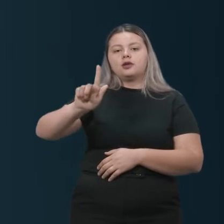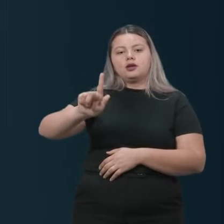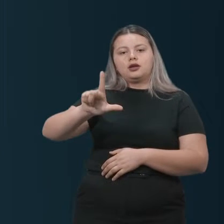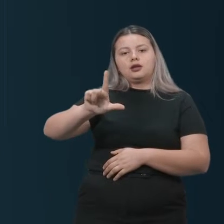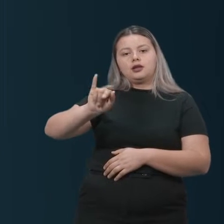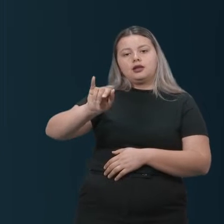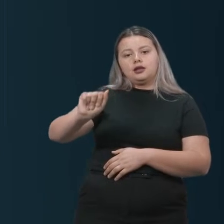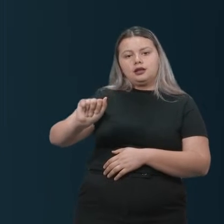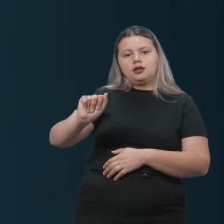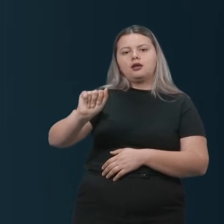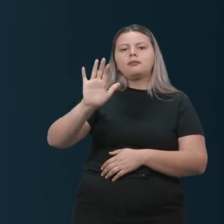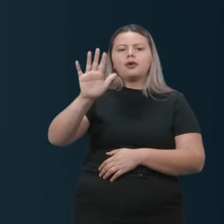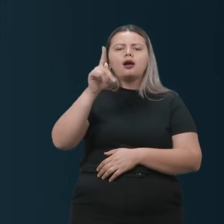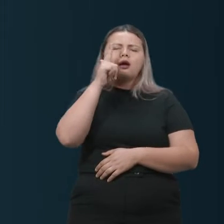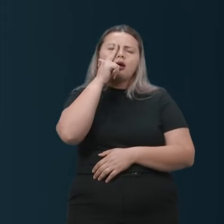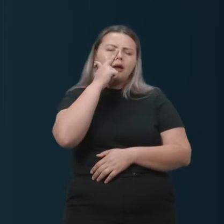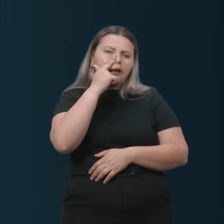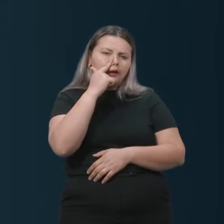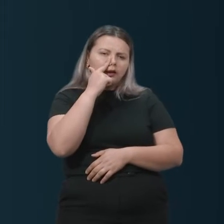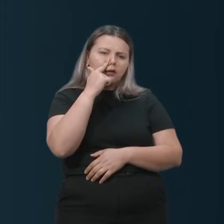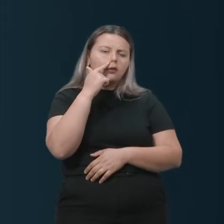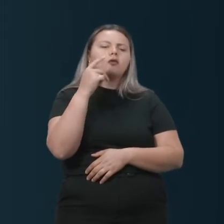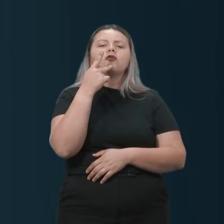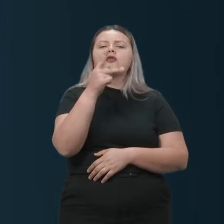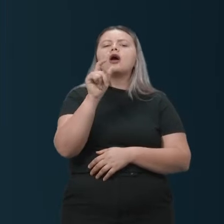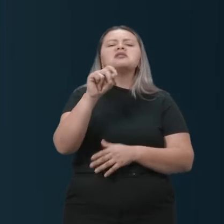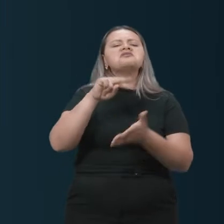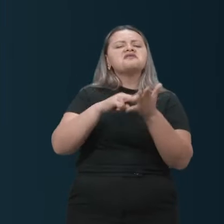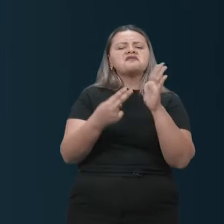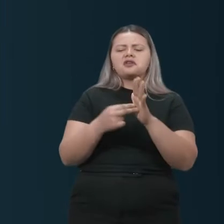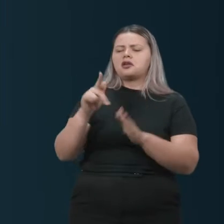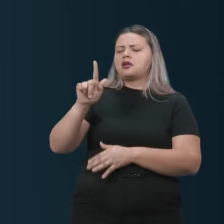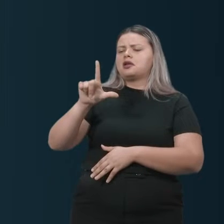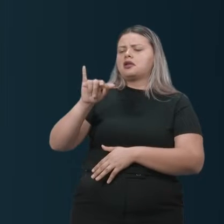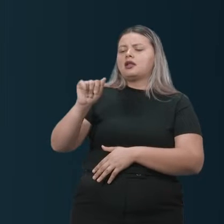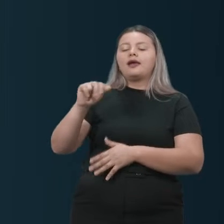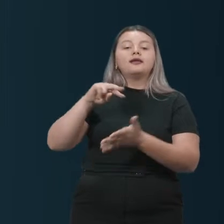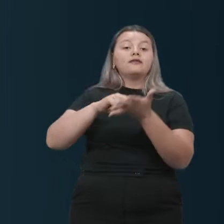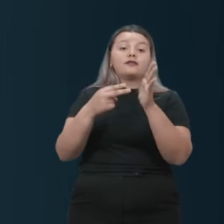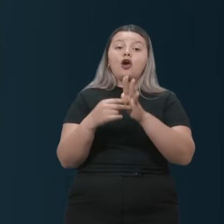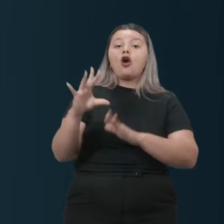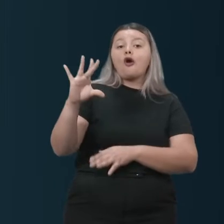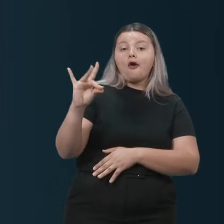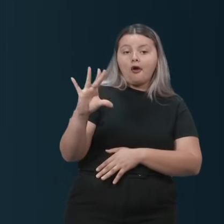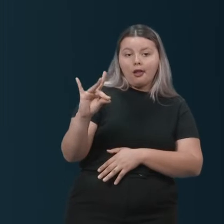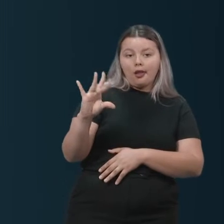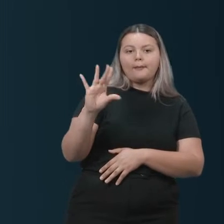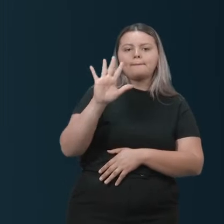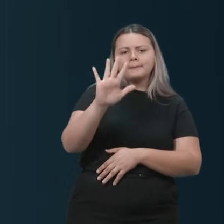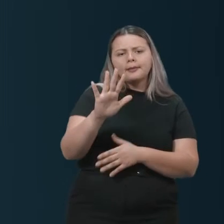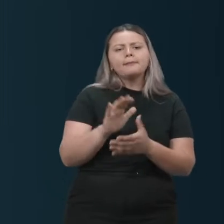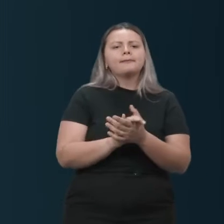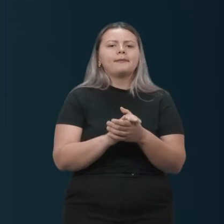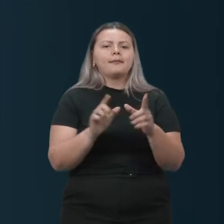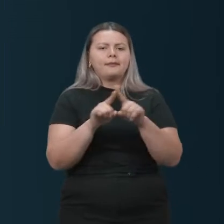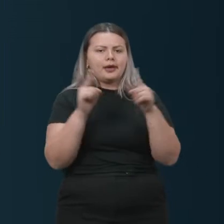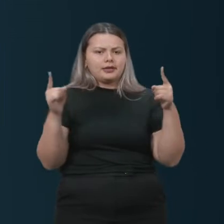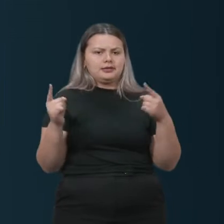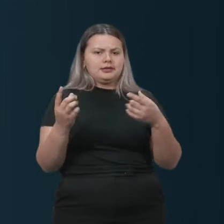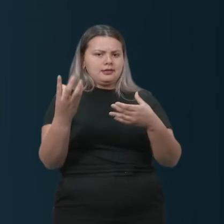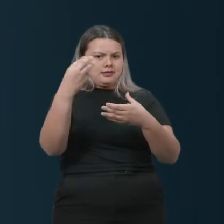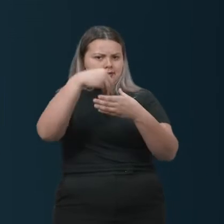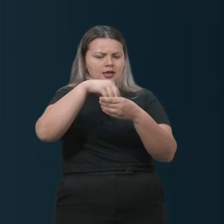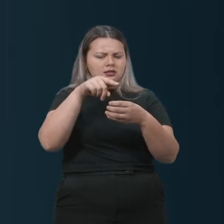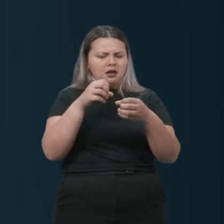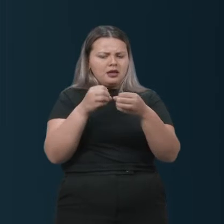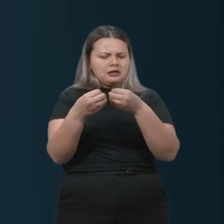da glia. Do grego, glia quer dizer cola. E antigamente achava-se que essas